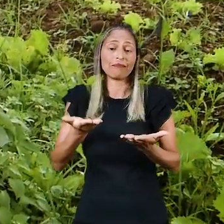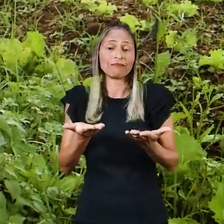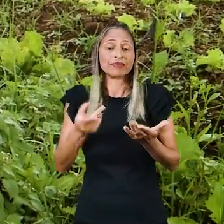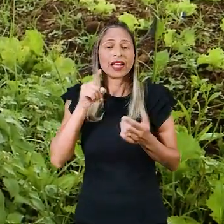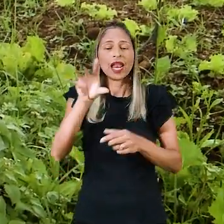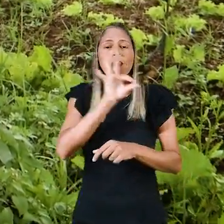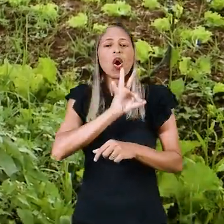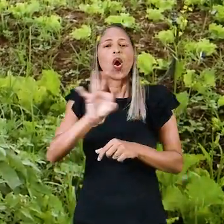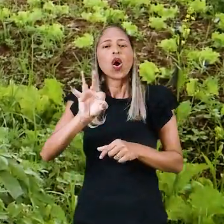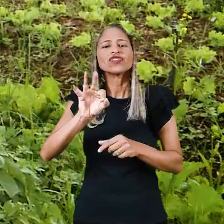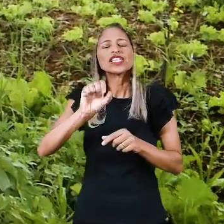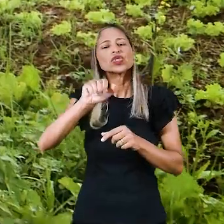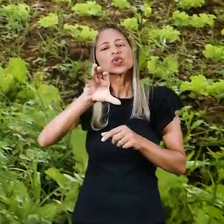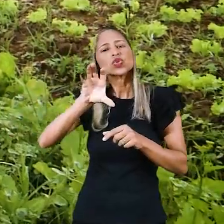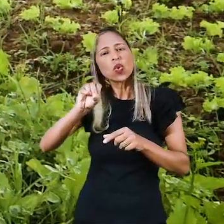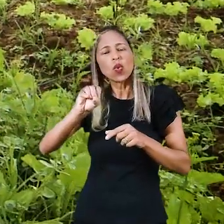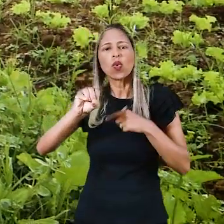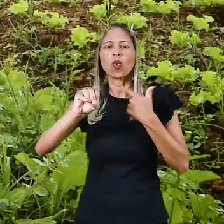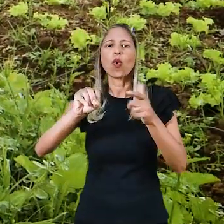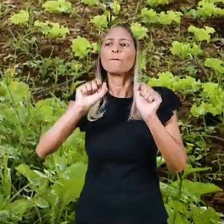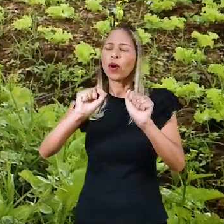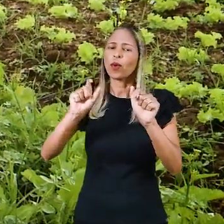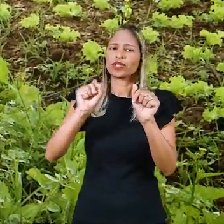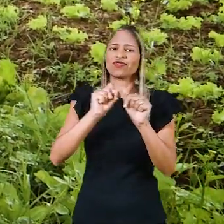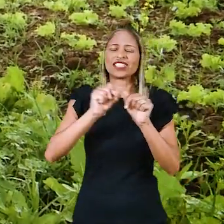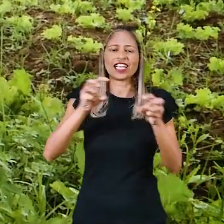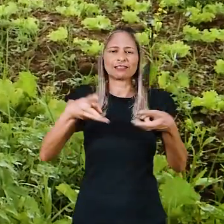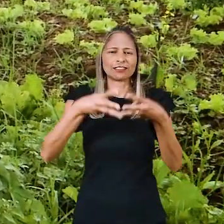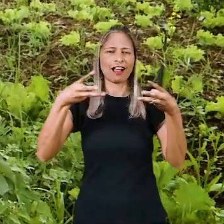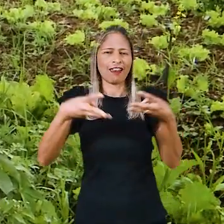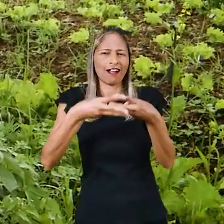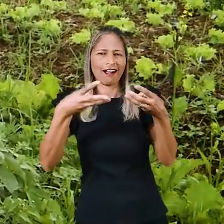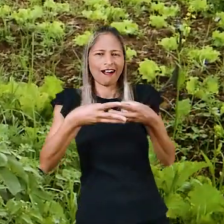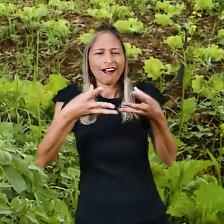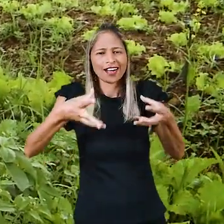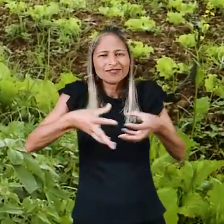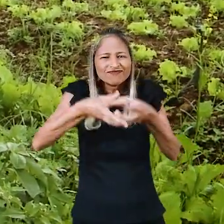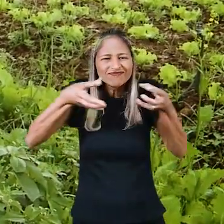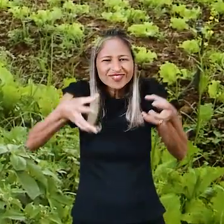beldroega. Ela é ótima para fazer suco, então você pode fazer suco, fazer salada,